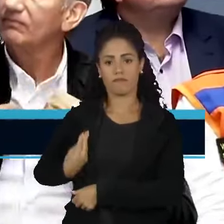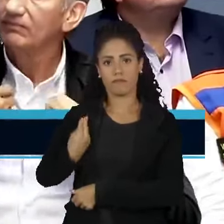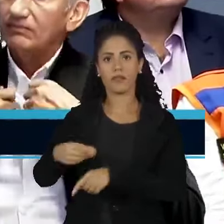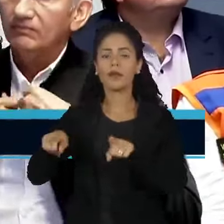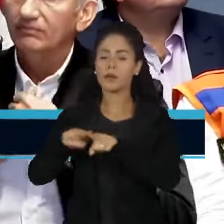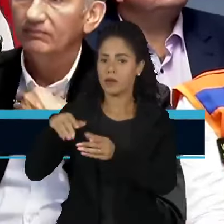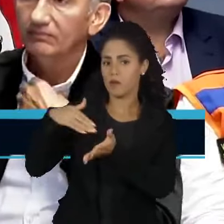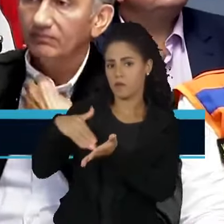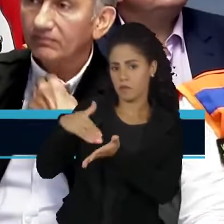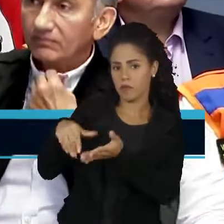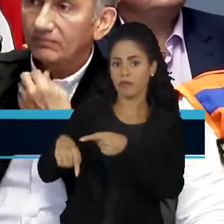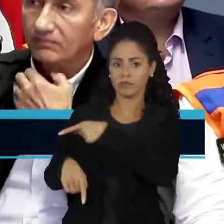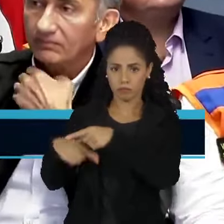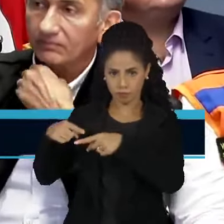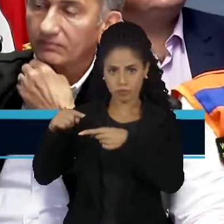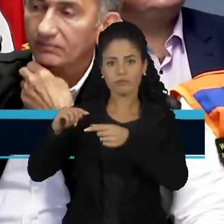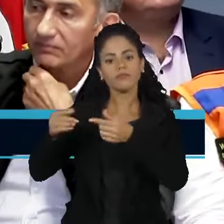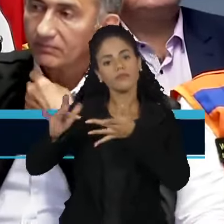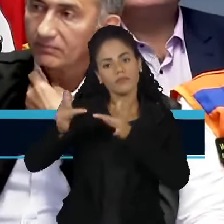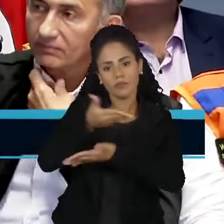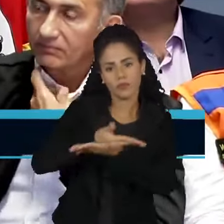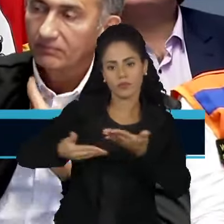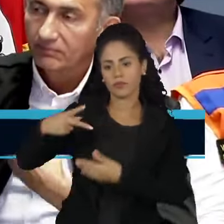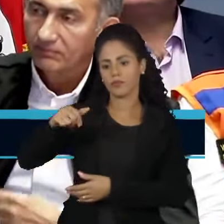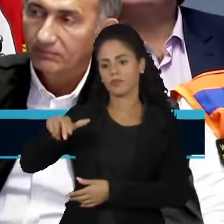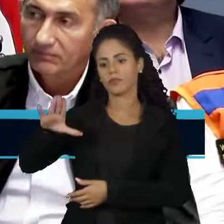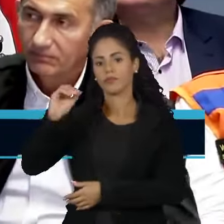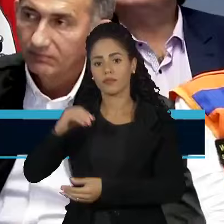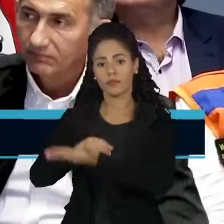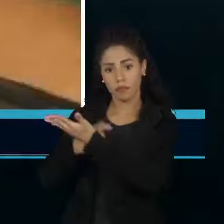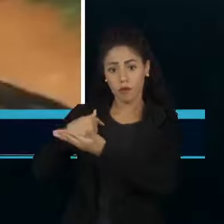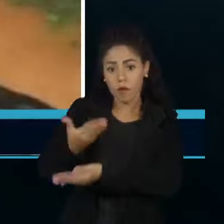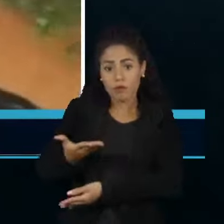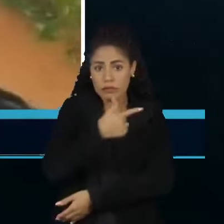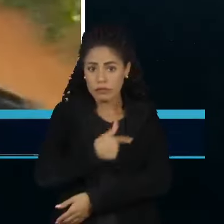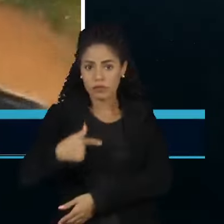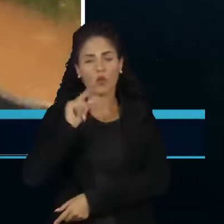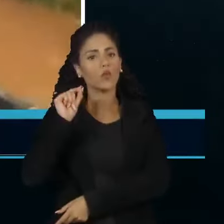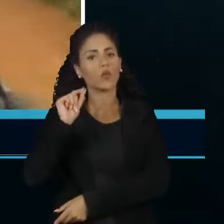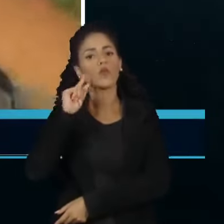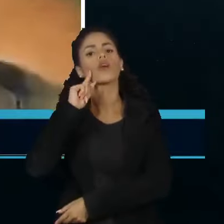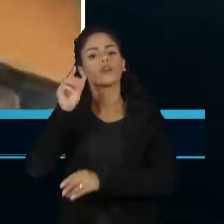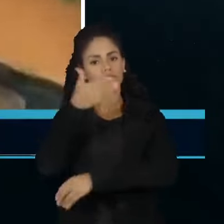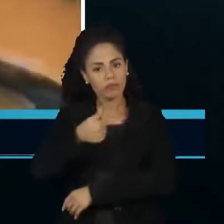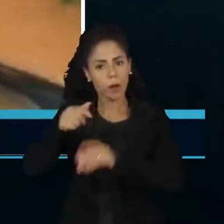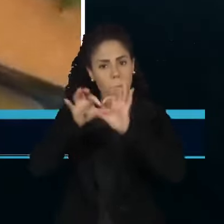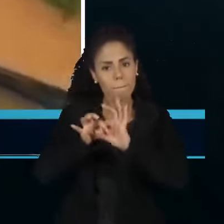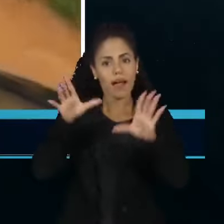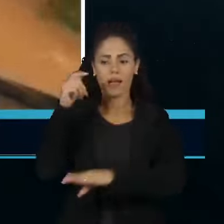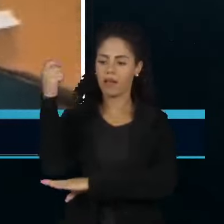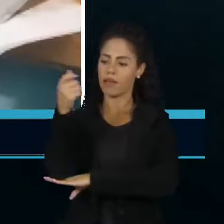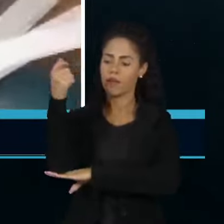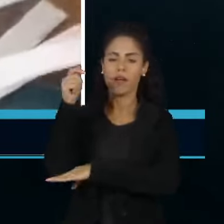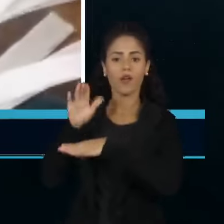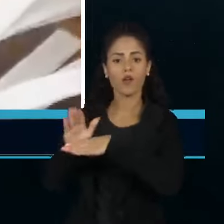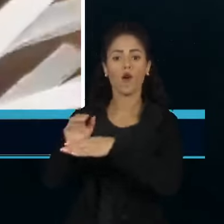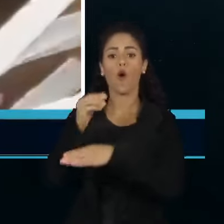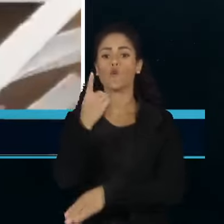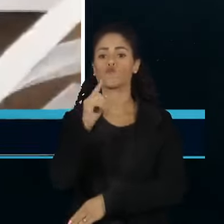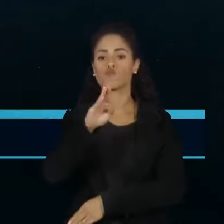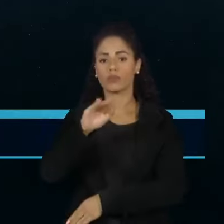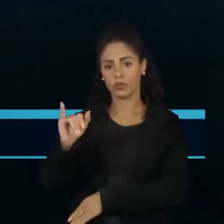da Secretaria de Comunicação Social, Paulo Pimenta, disse que nesta semana vai ser liberado para o Rio Grande do Sul quase 1 bilhão